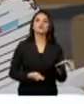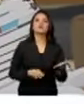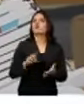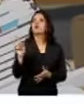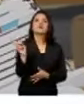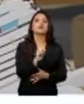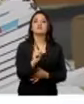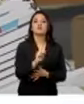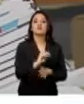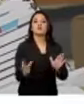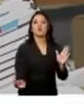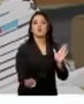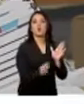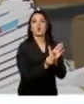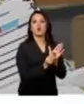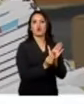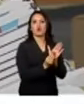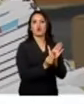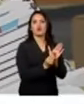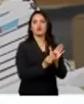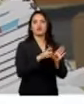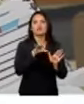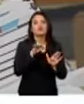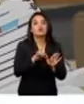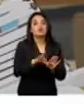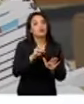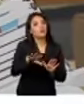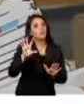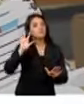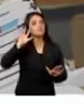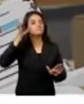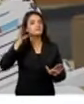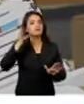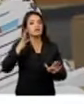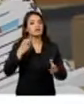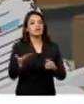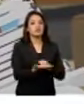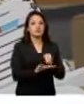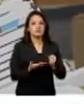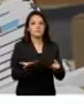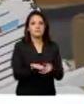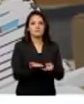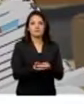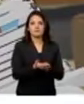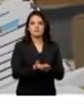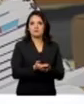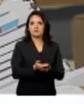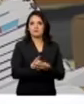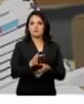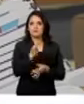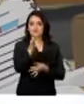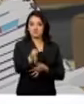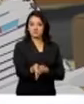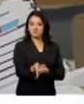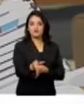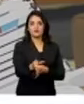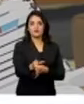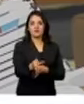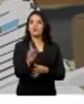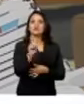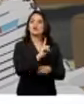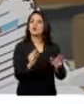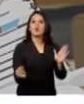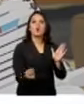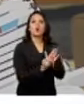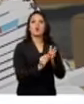não ser para definir a repercussão geral, qualquer plenário, qualquer processo,